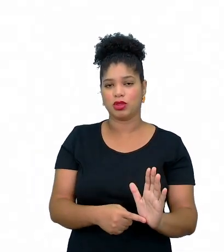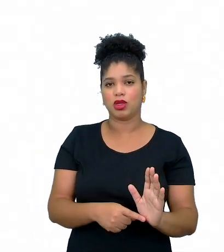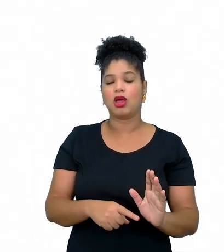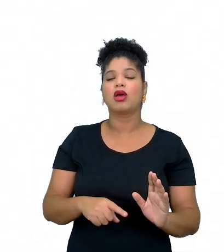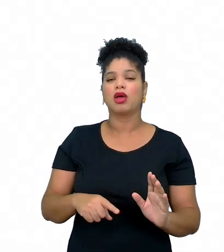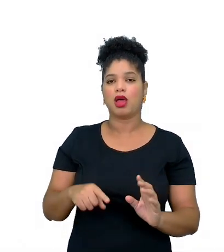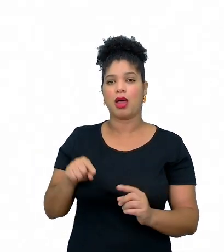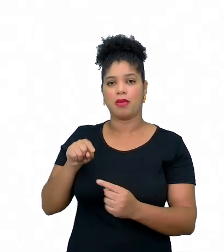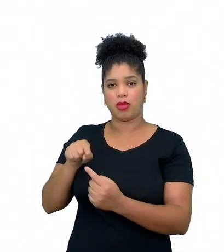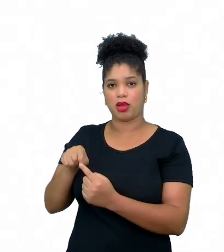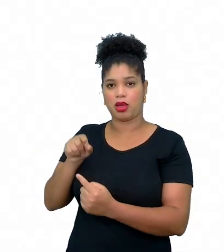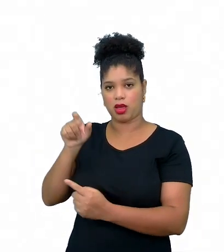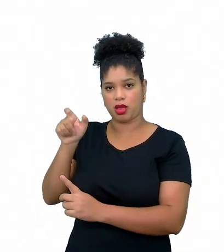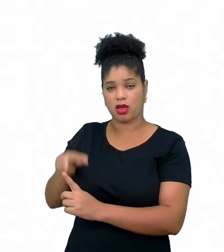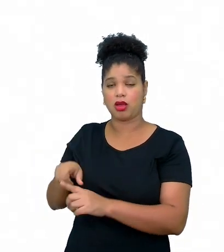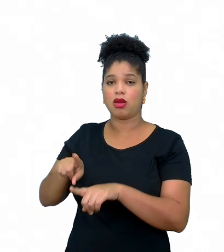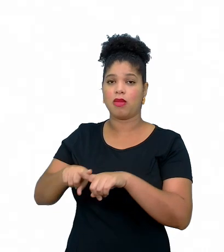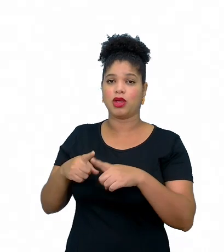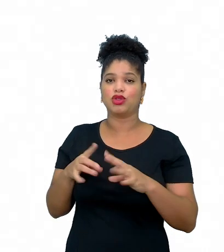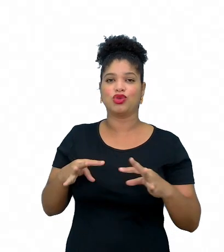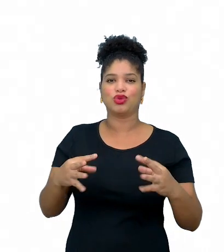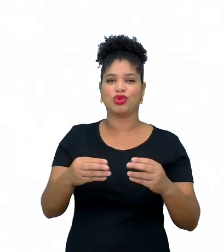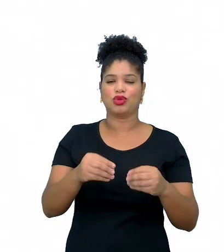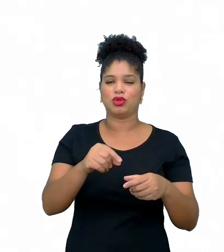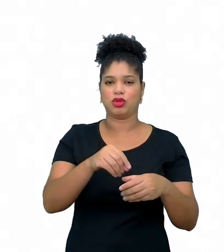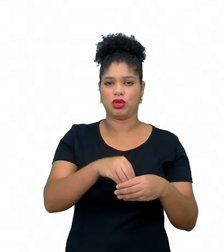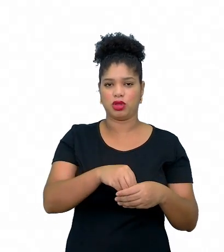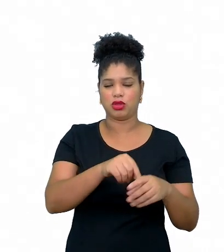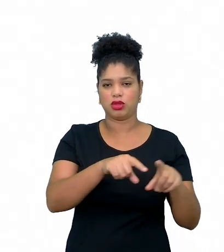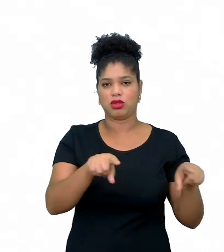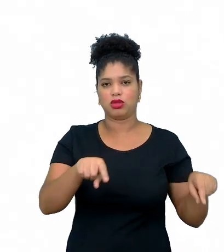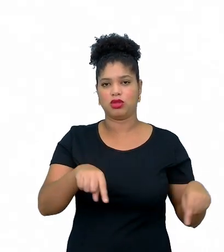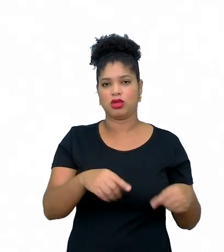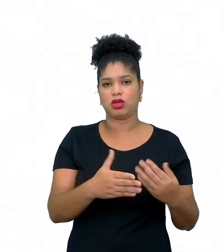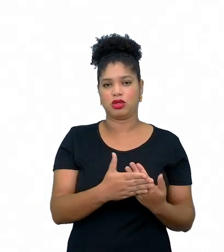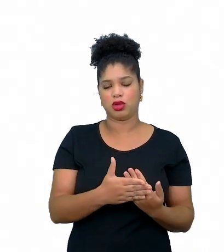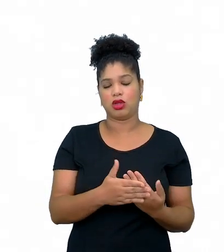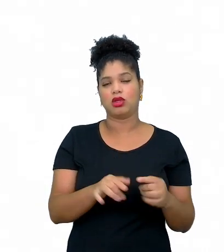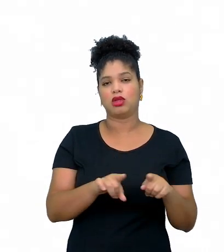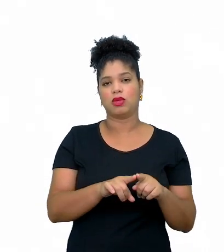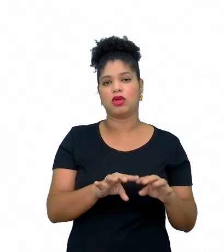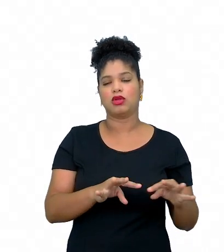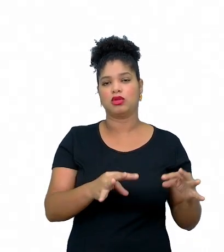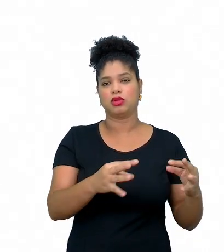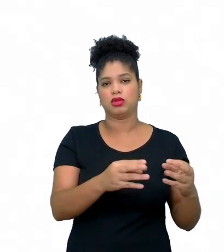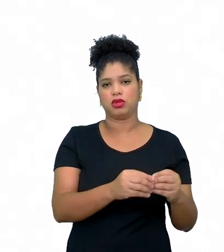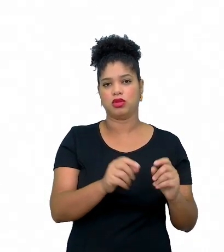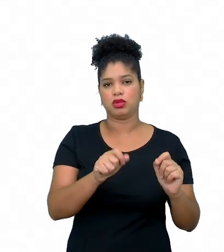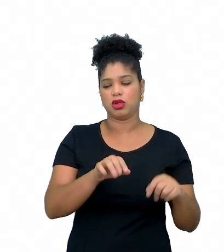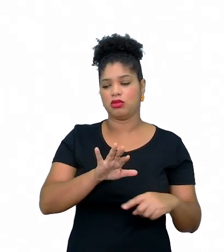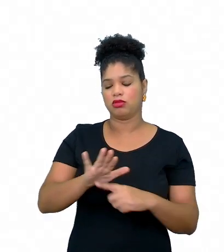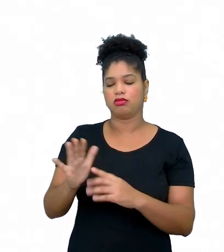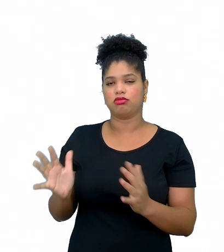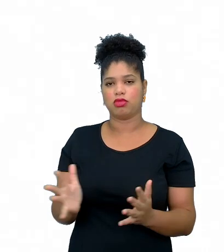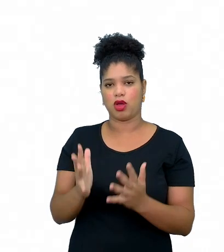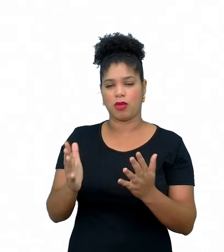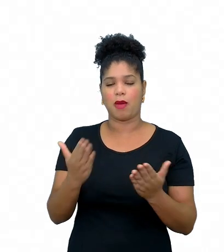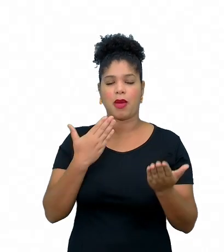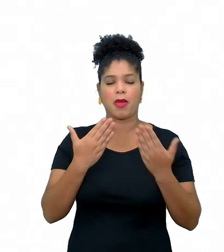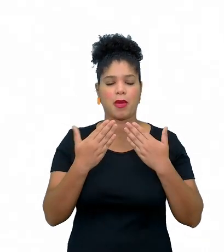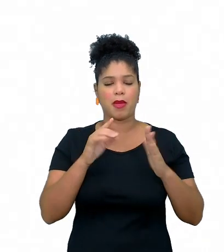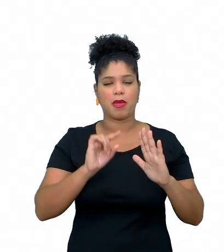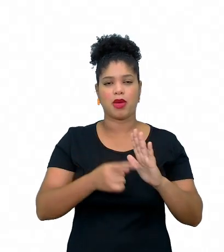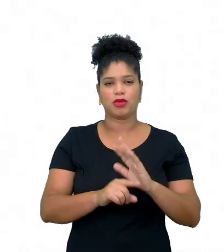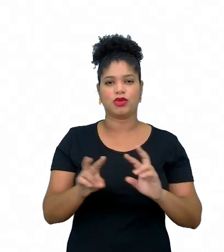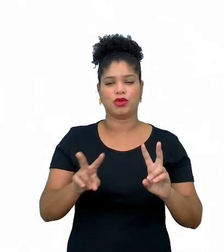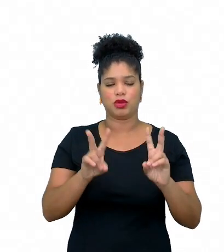todos que estão ao seu redor e que todos podem contribuir para o aprofundamento, para a reflexão e para a discussão daquele tema em